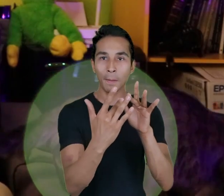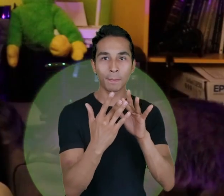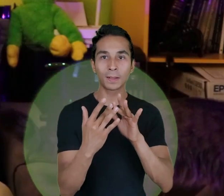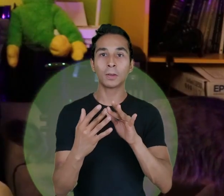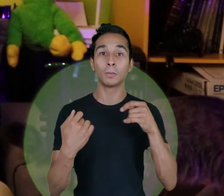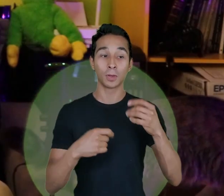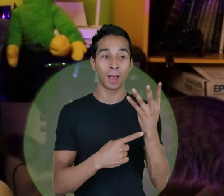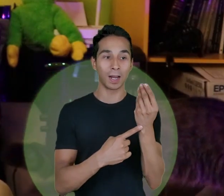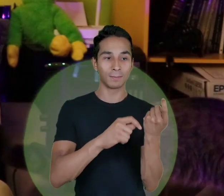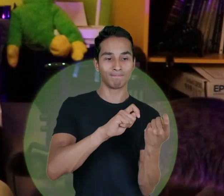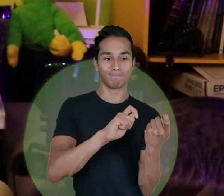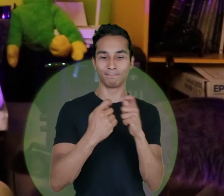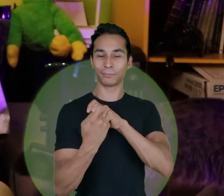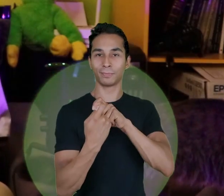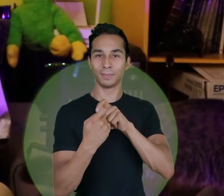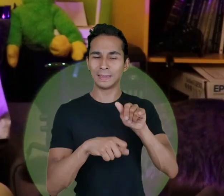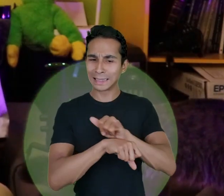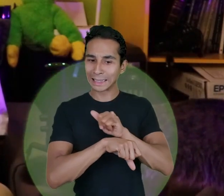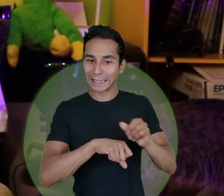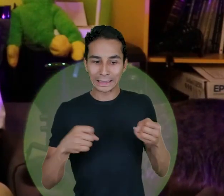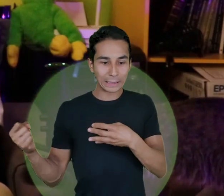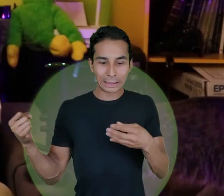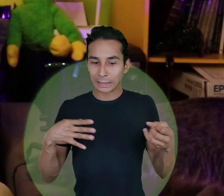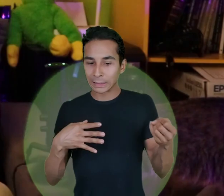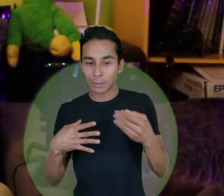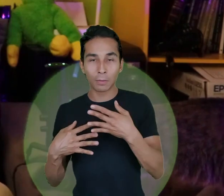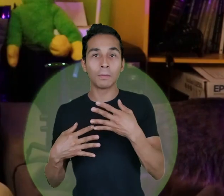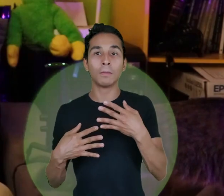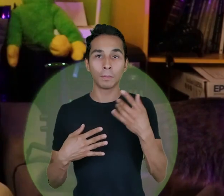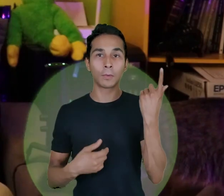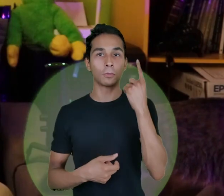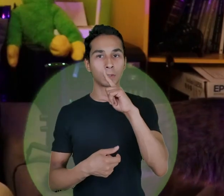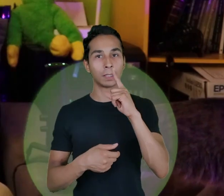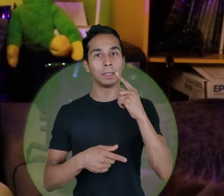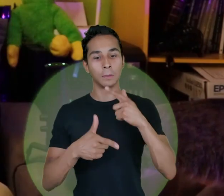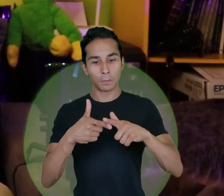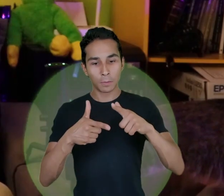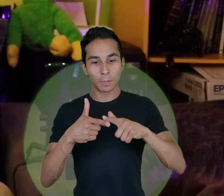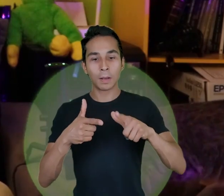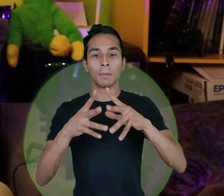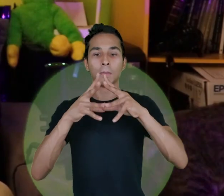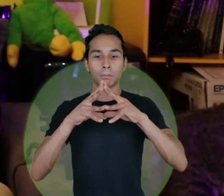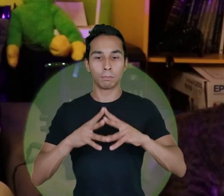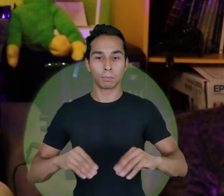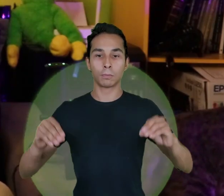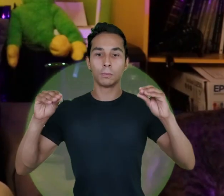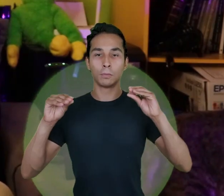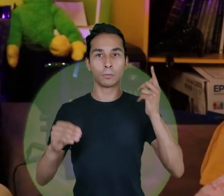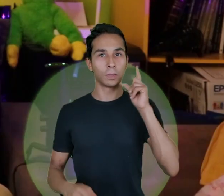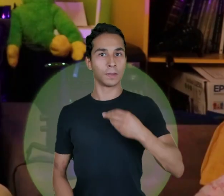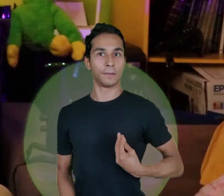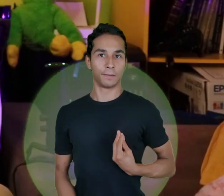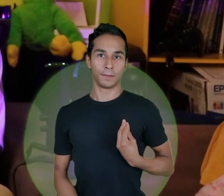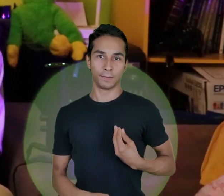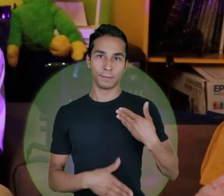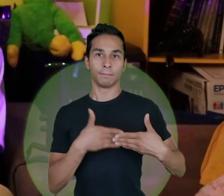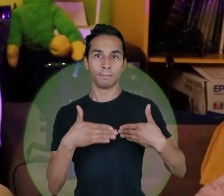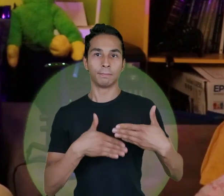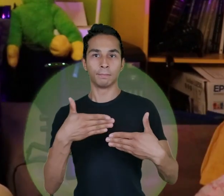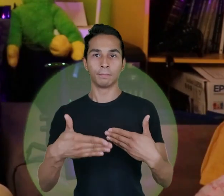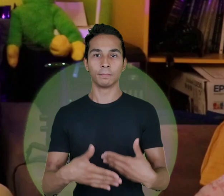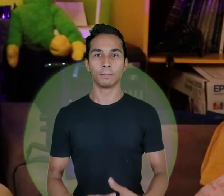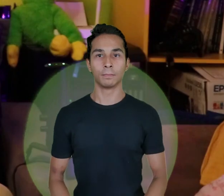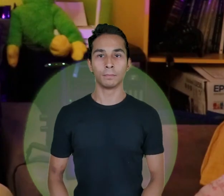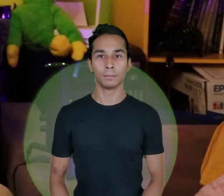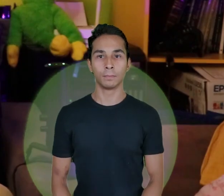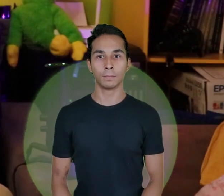de pensar como seria essa nova perspectiva e ao mesmo tempo enfrentar o problema da sobrevivência. Então, para saber um pouquinho